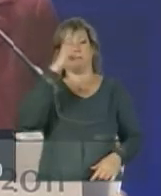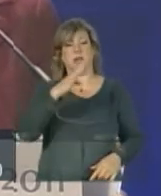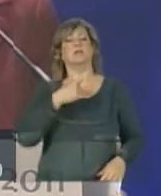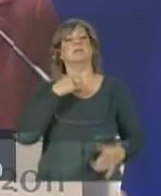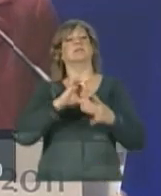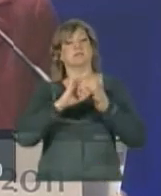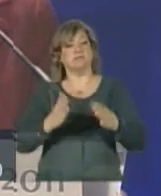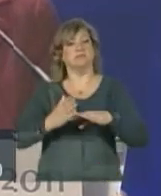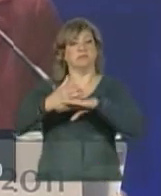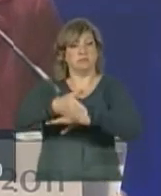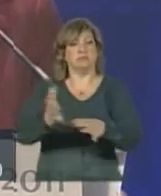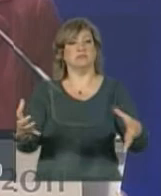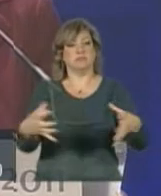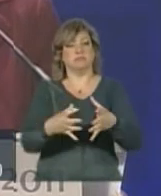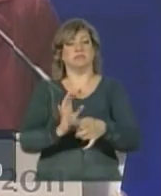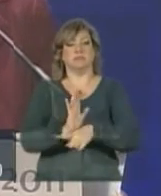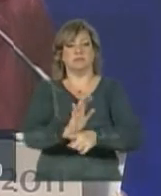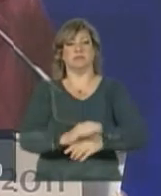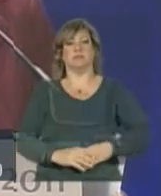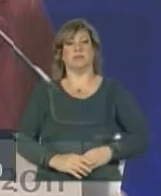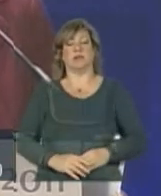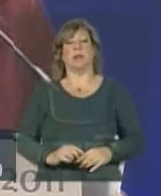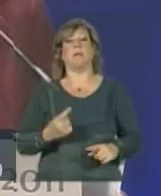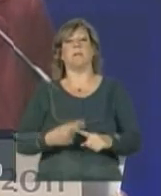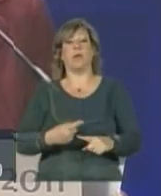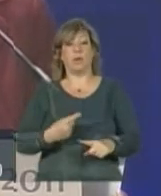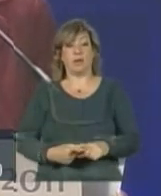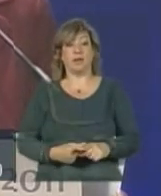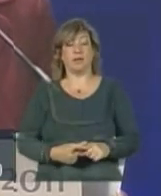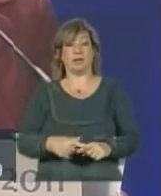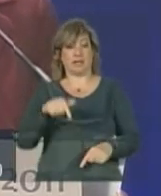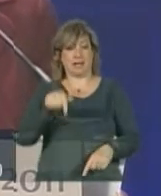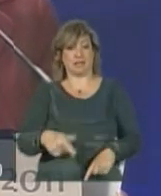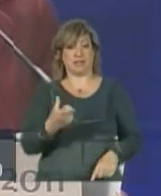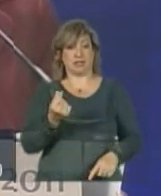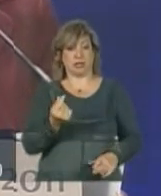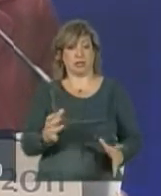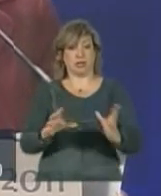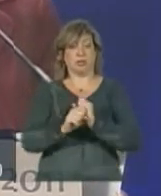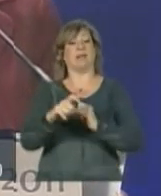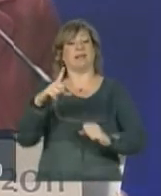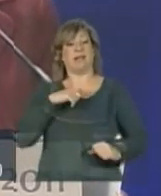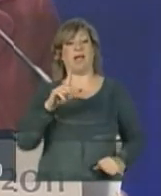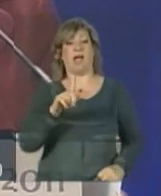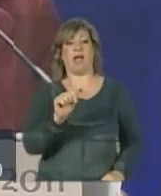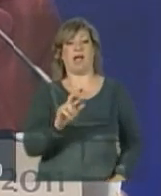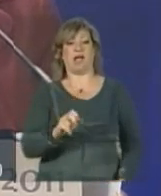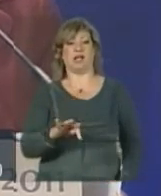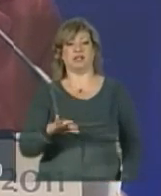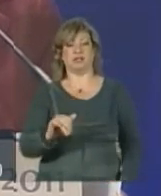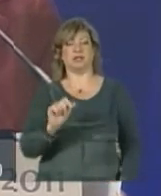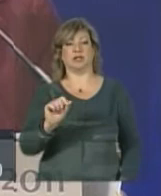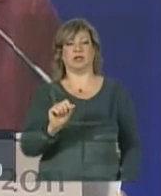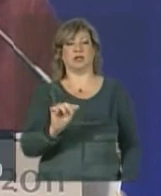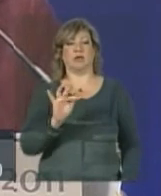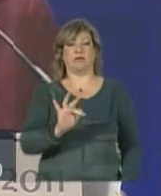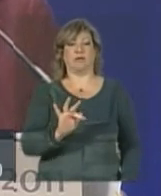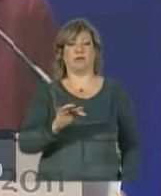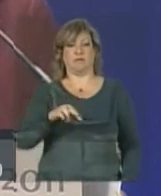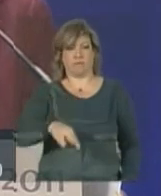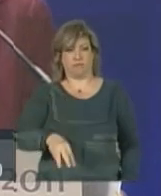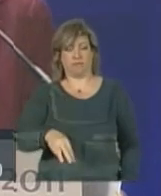dispôs a participar, até porque esses recursos têm garantia do Fundo